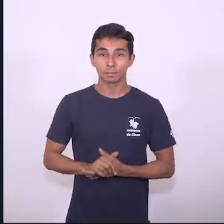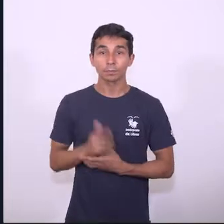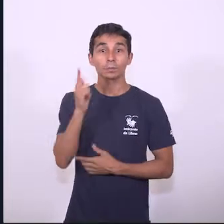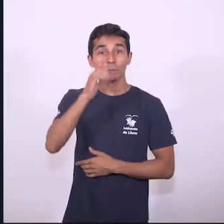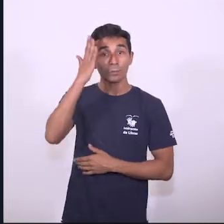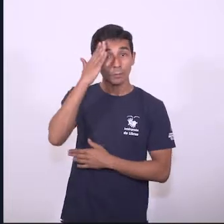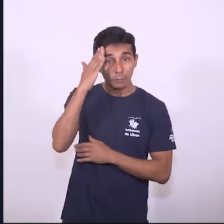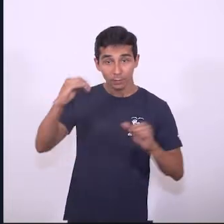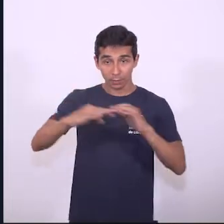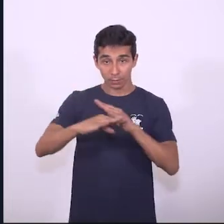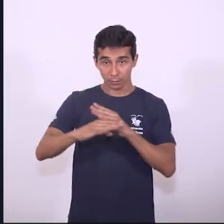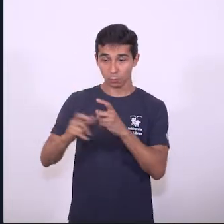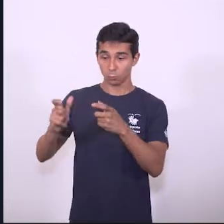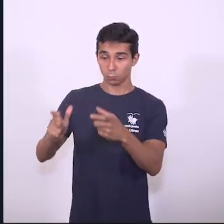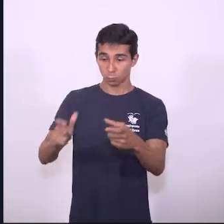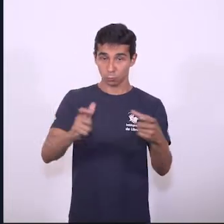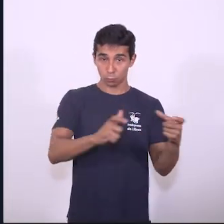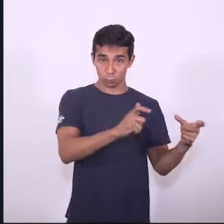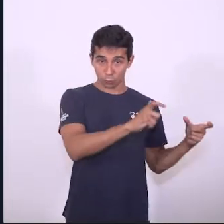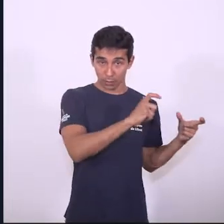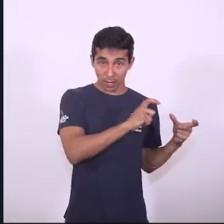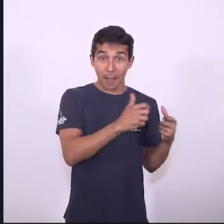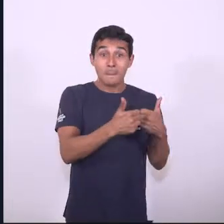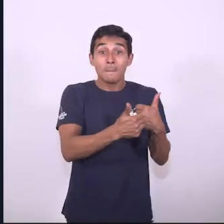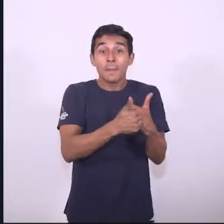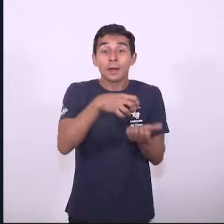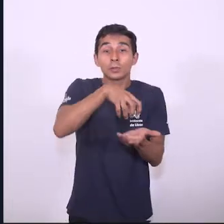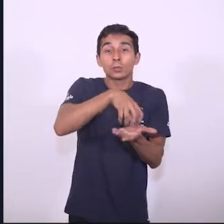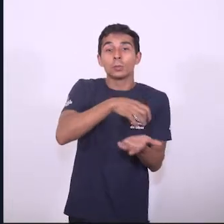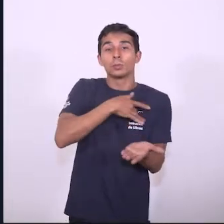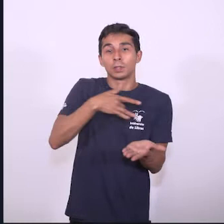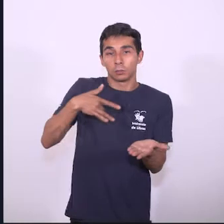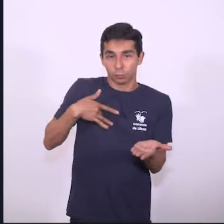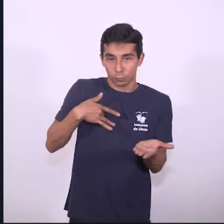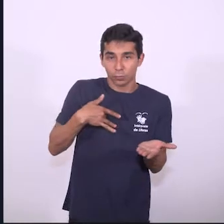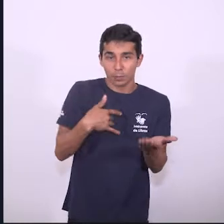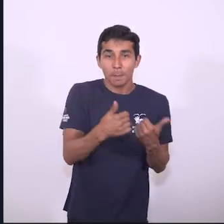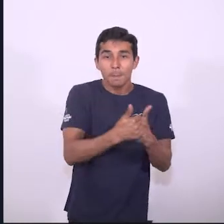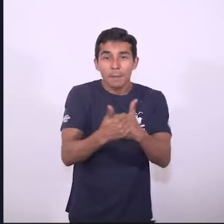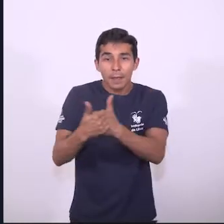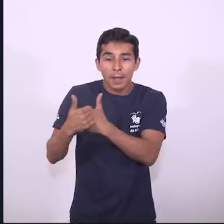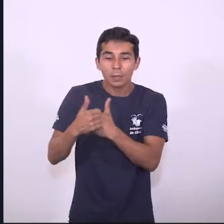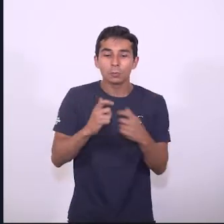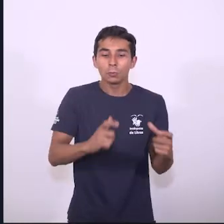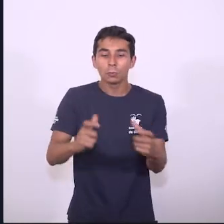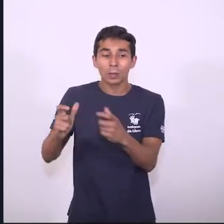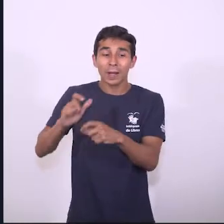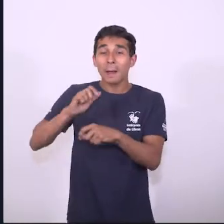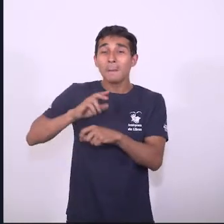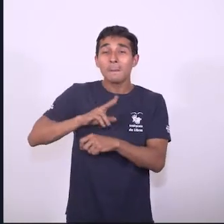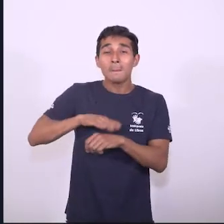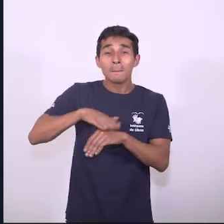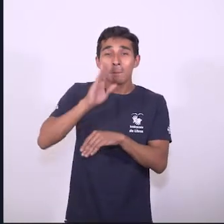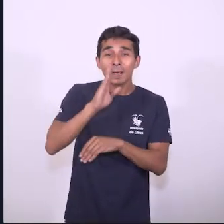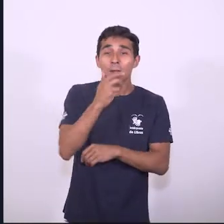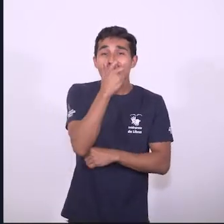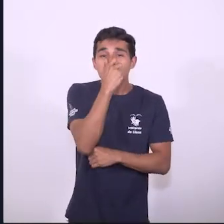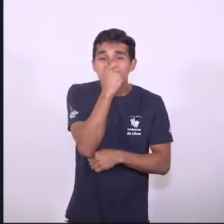da cidade, na área das UBSs, que estão hoje mais pressionadas. Em função desse estudo